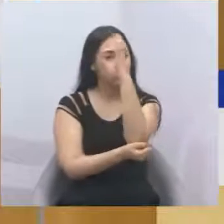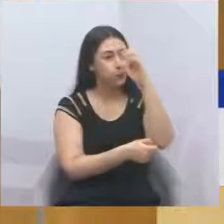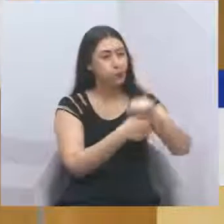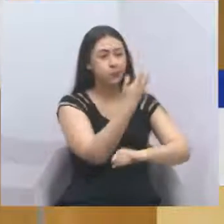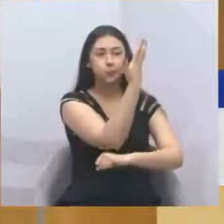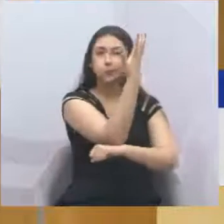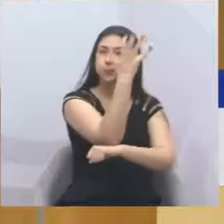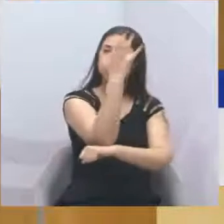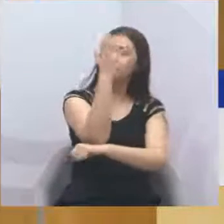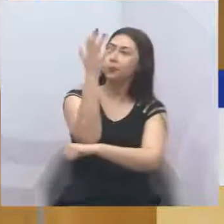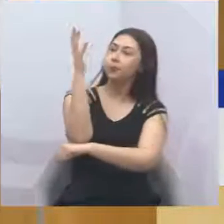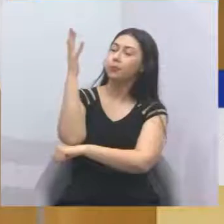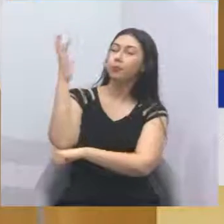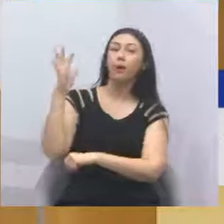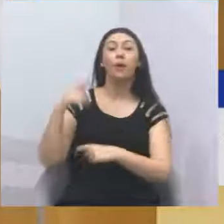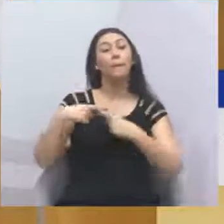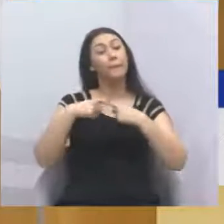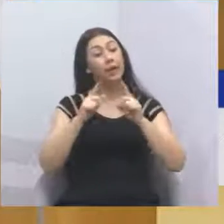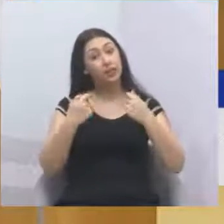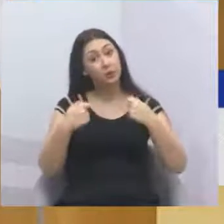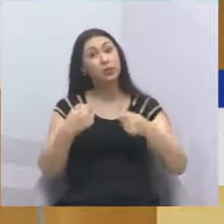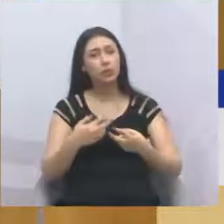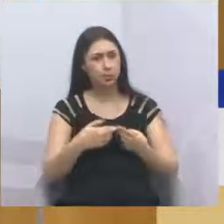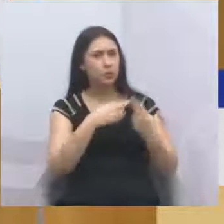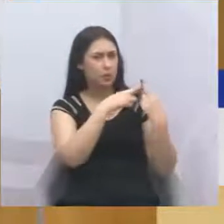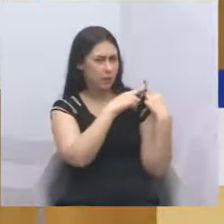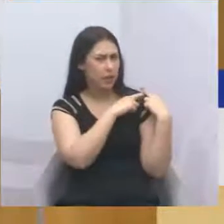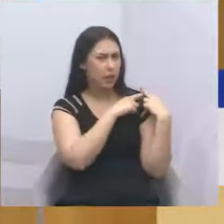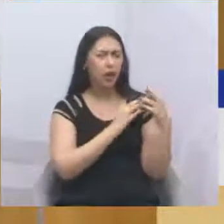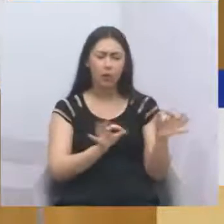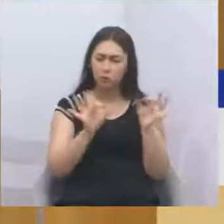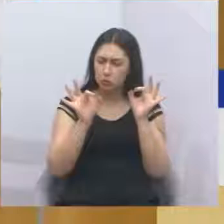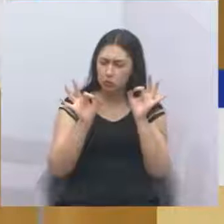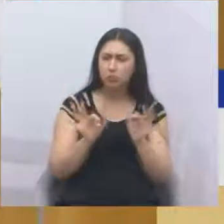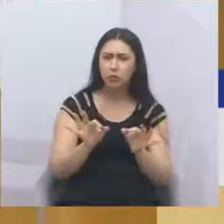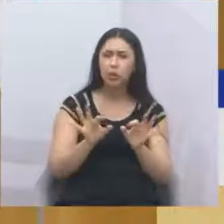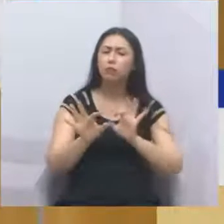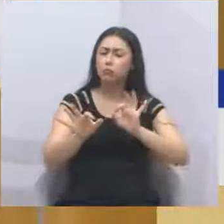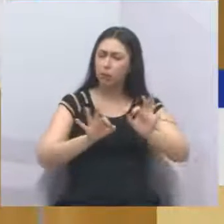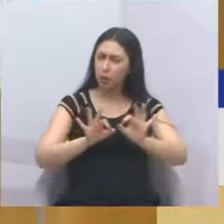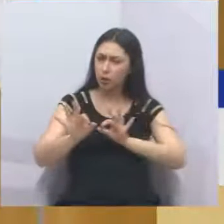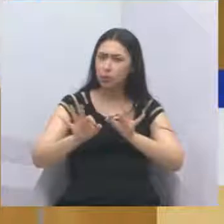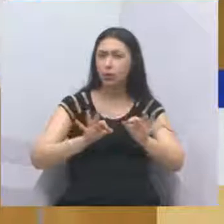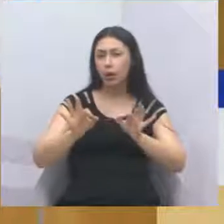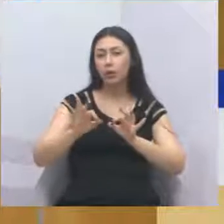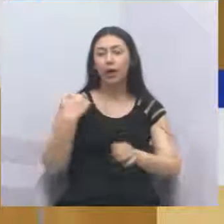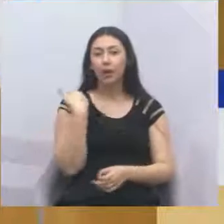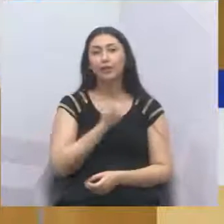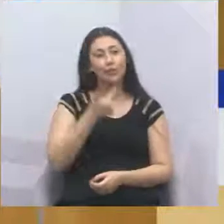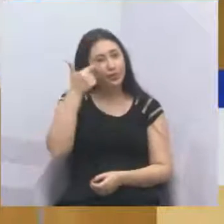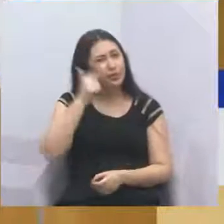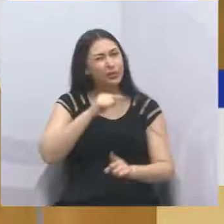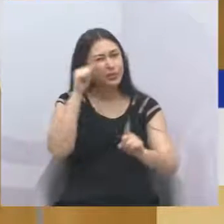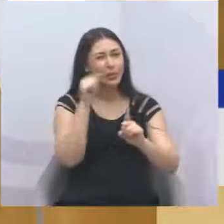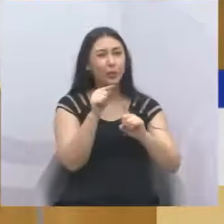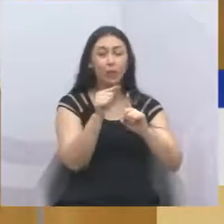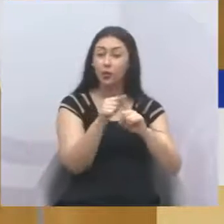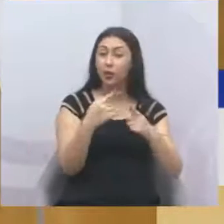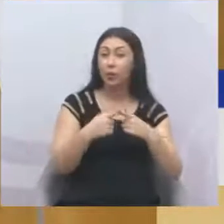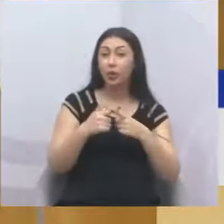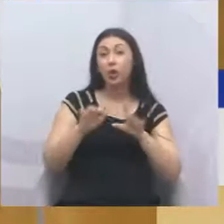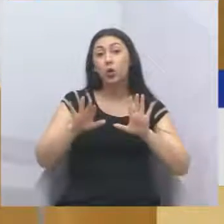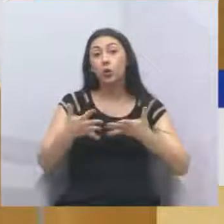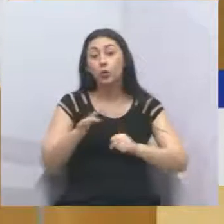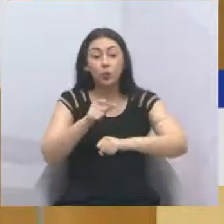uma arborização de forma responsável, adequada, para que se realmente atinja o objetivo. Porque quando se